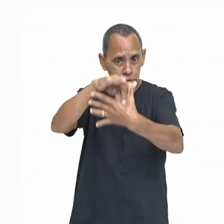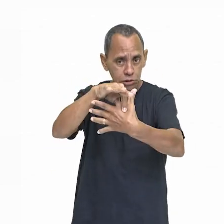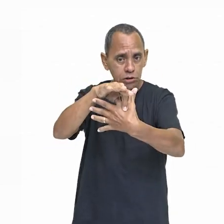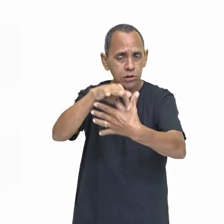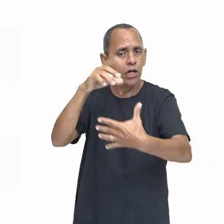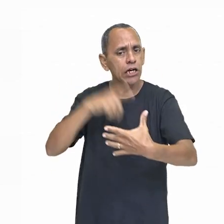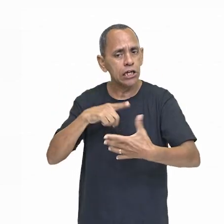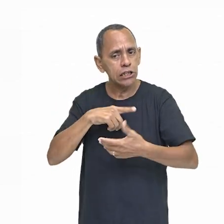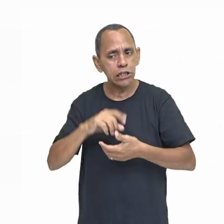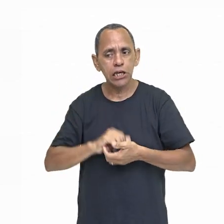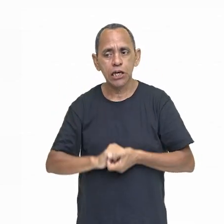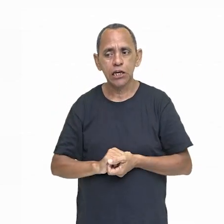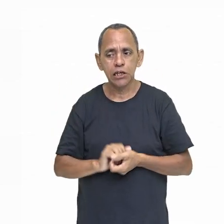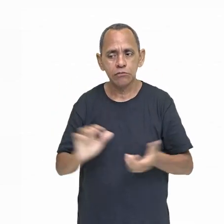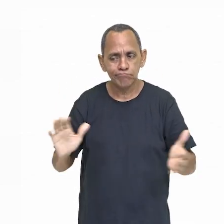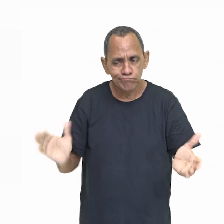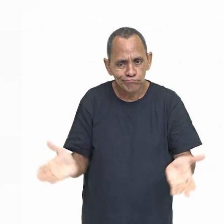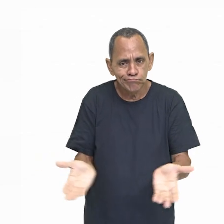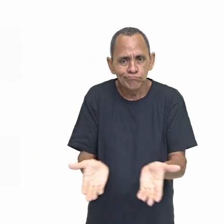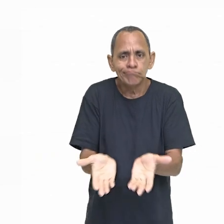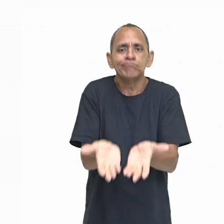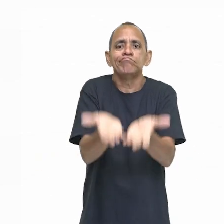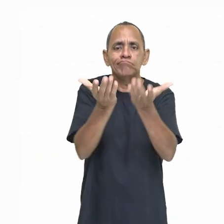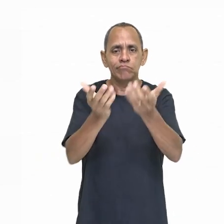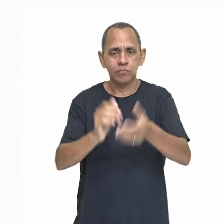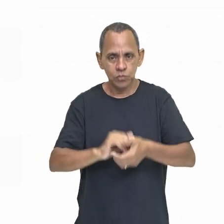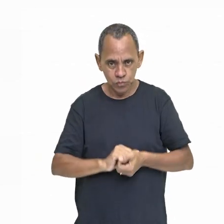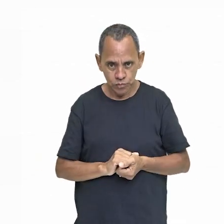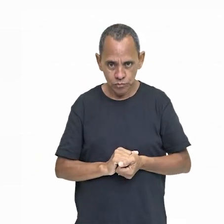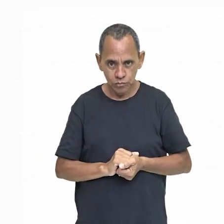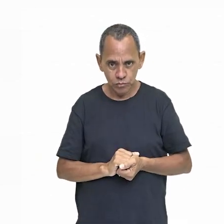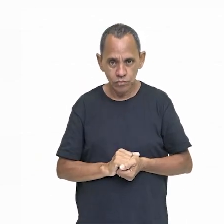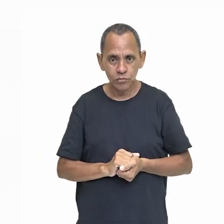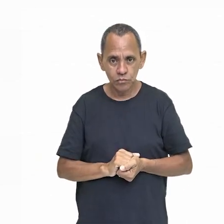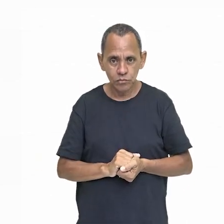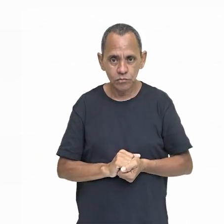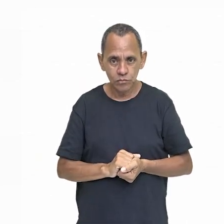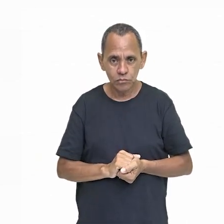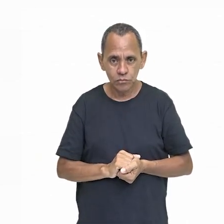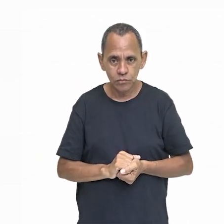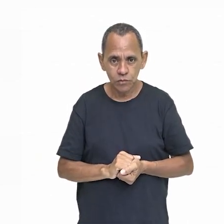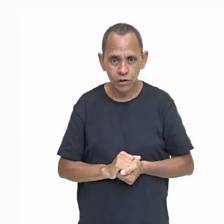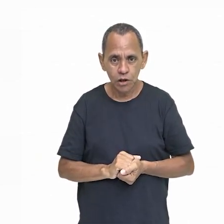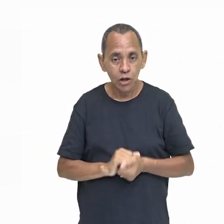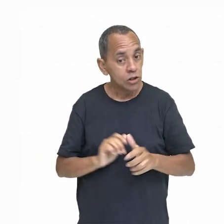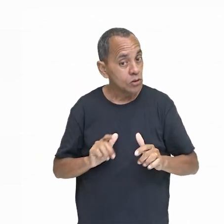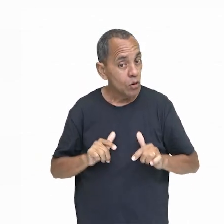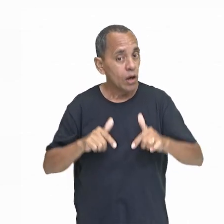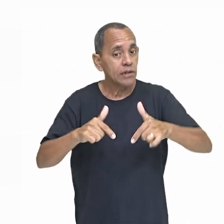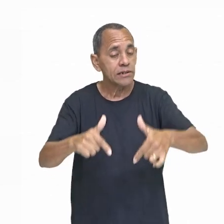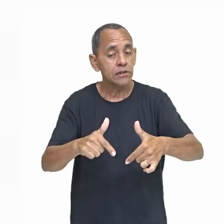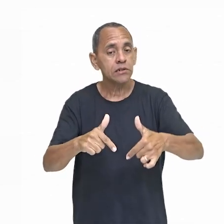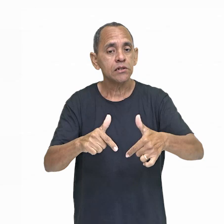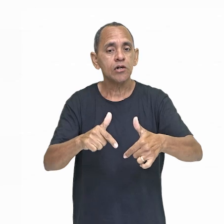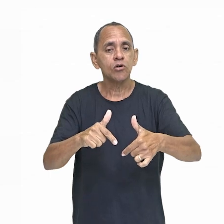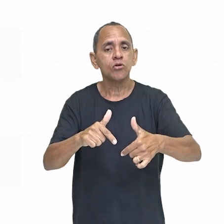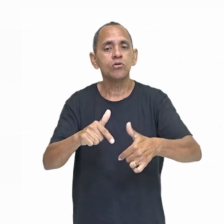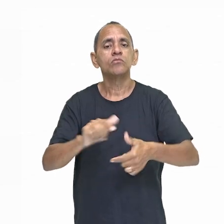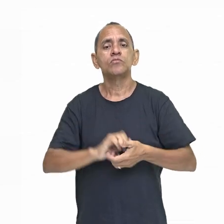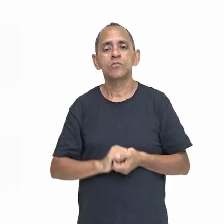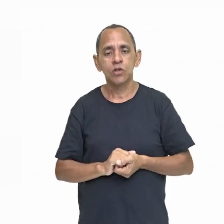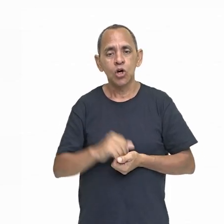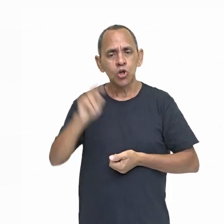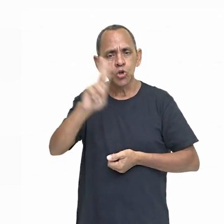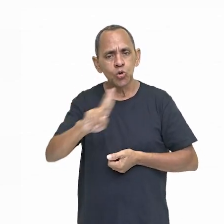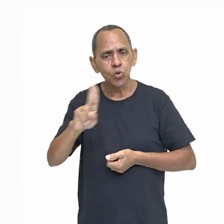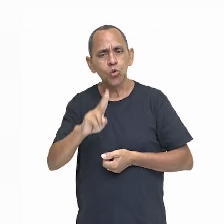que busca sustentar sua atuação no interior do Estado através